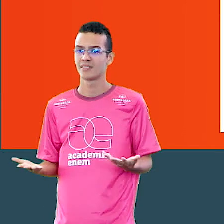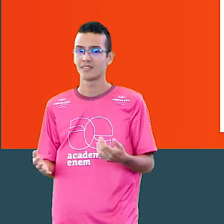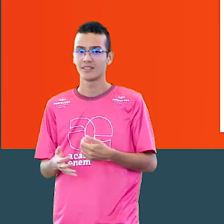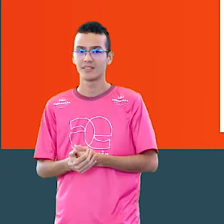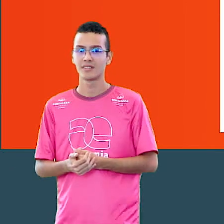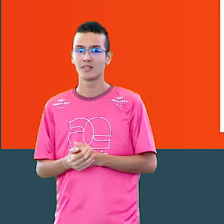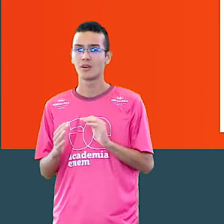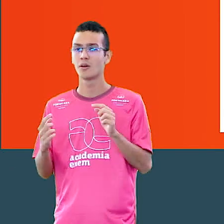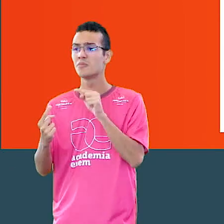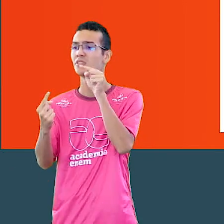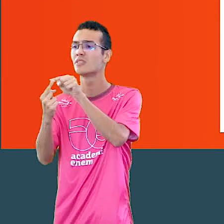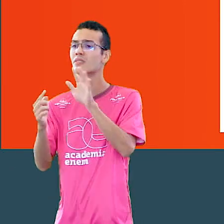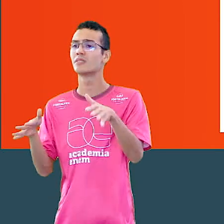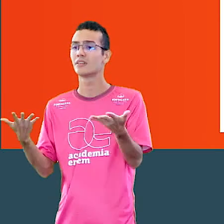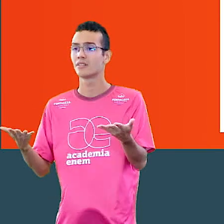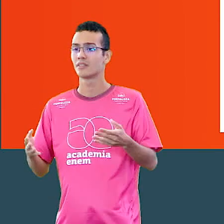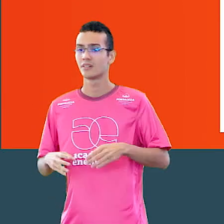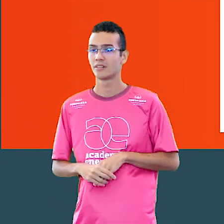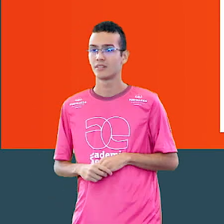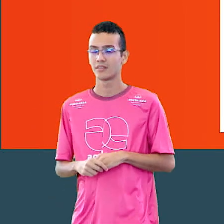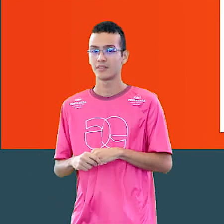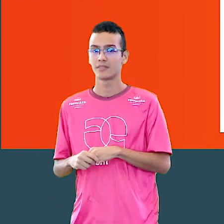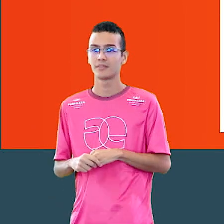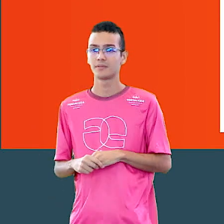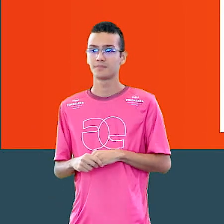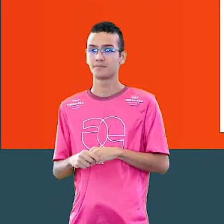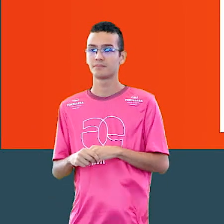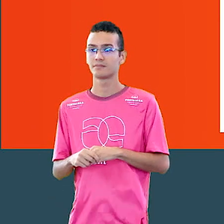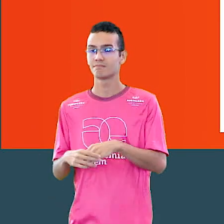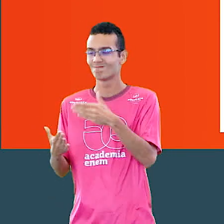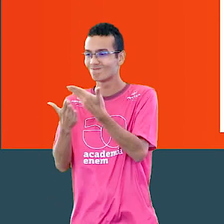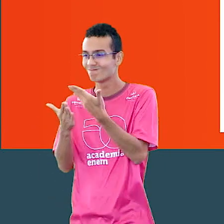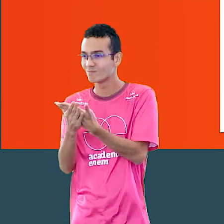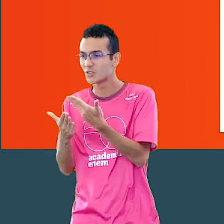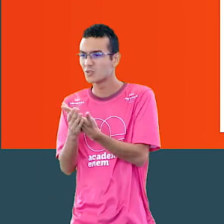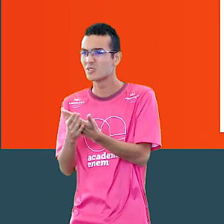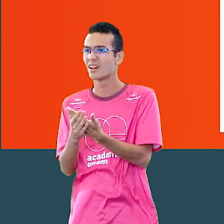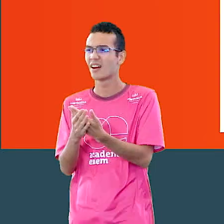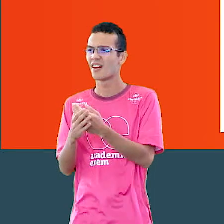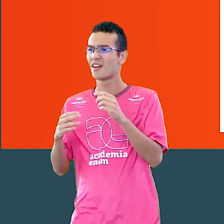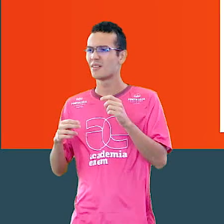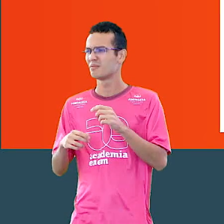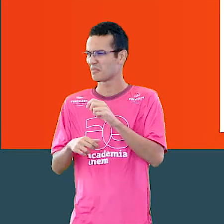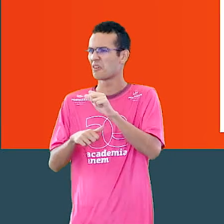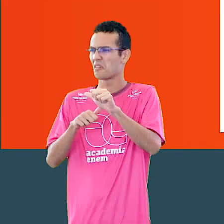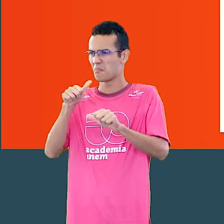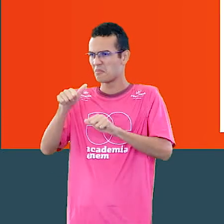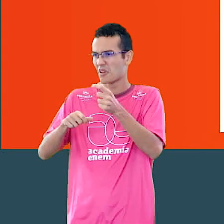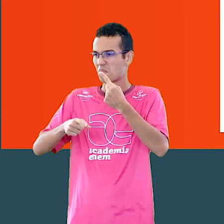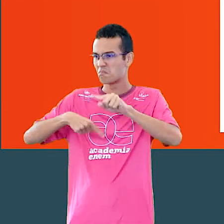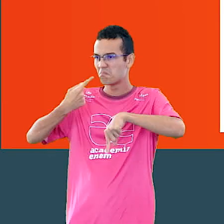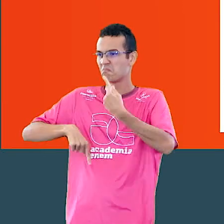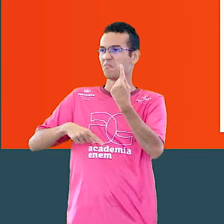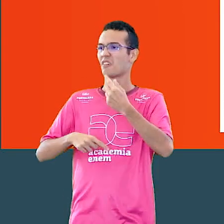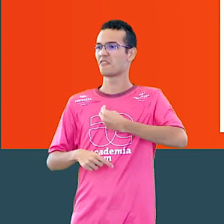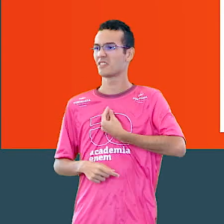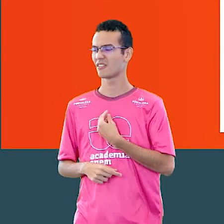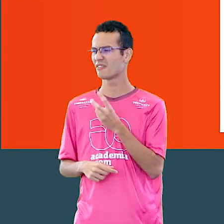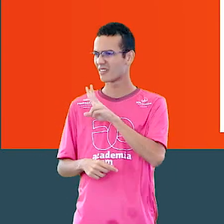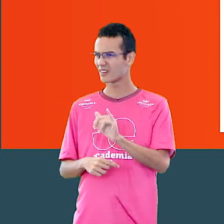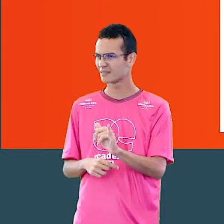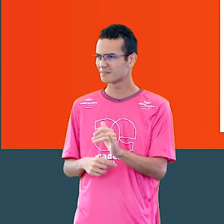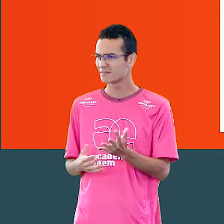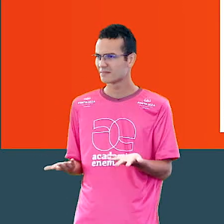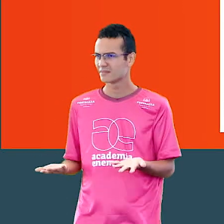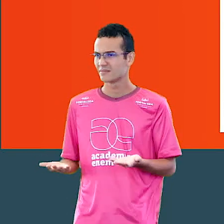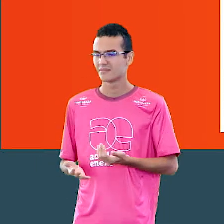Qual o seu objetivo? Esse estudo, essa educação, ela vai mudar a sua vida? Esse seu objetivo vai mudar a sua vida? Será